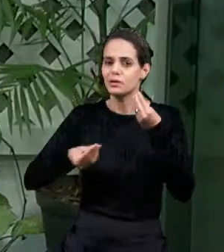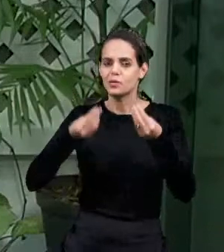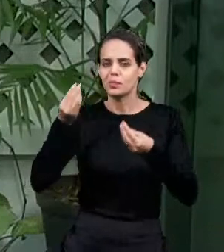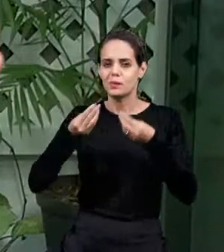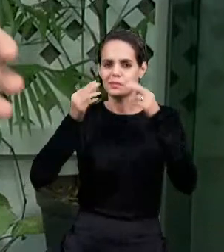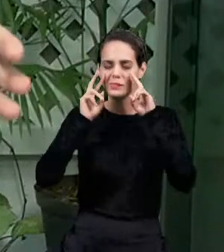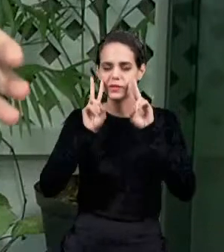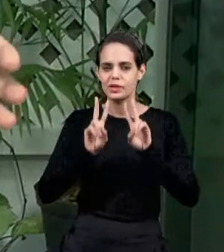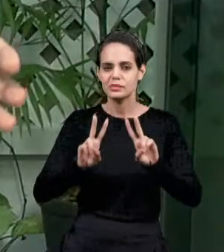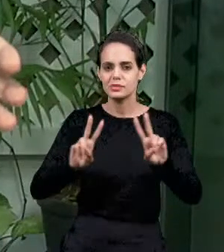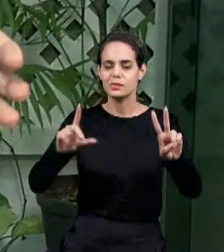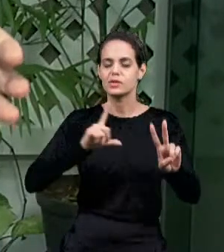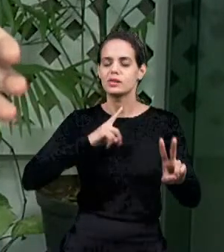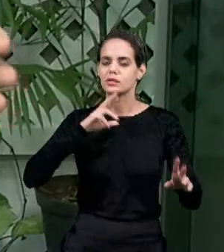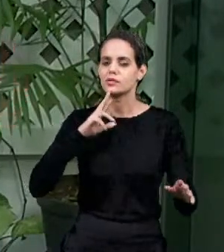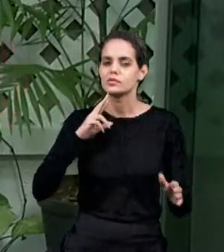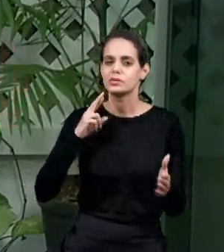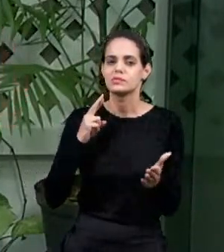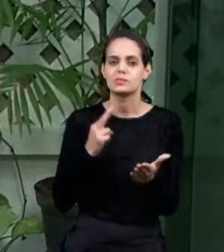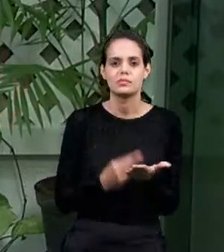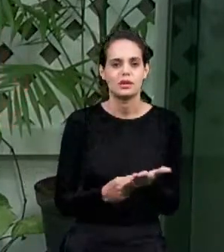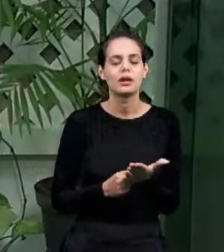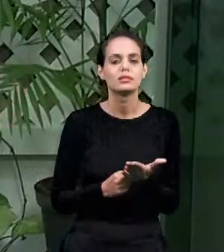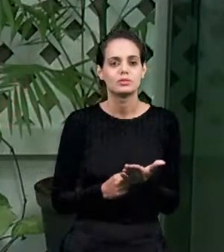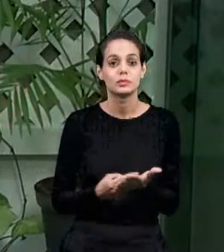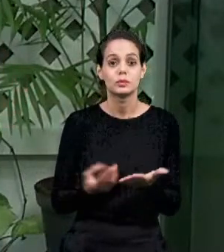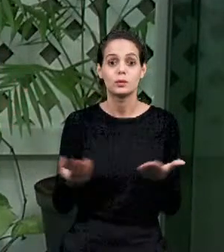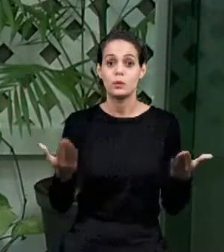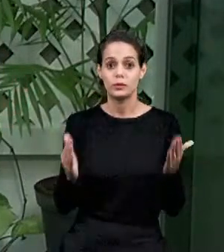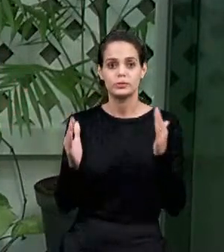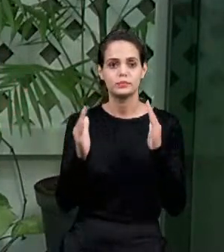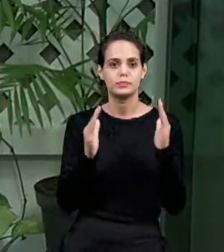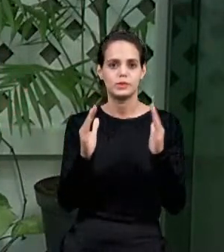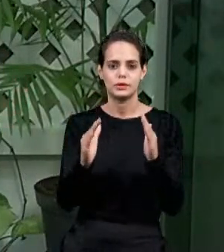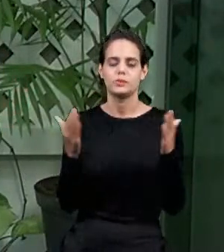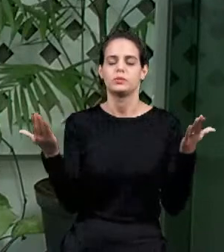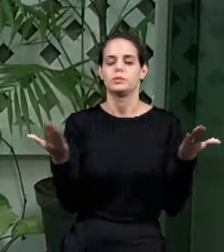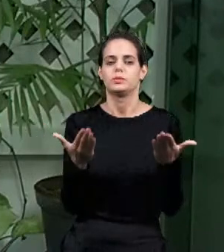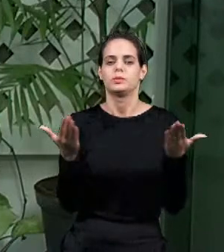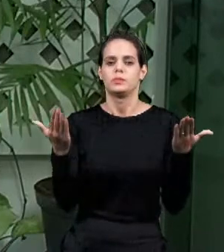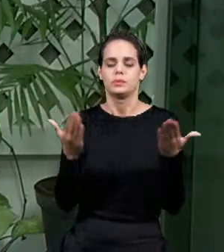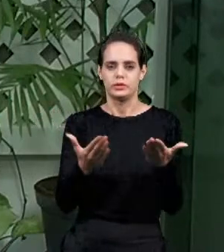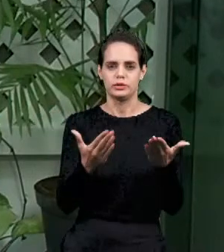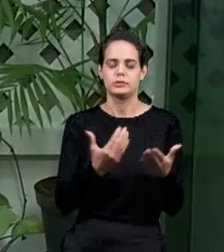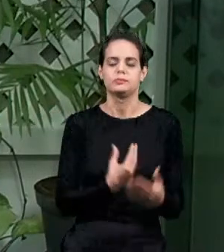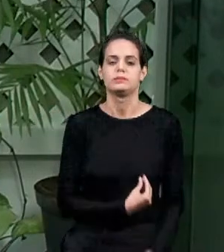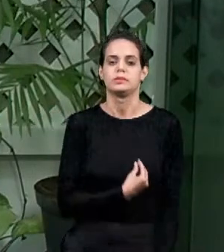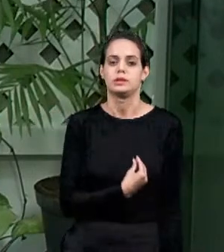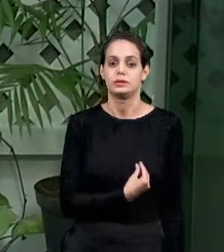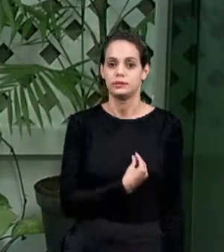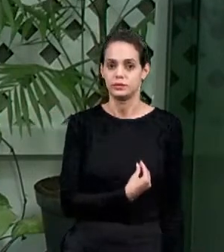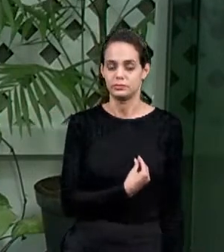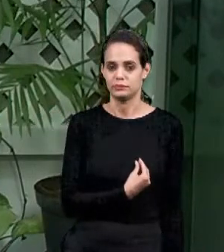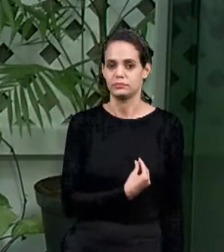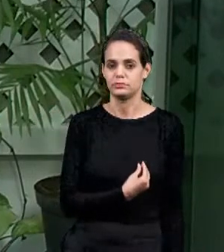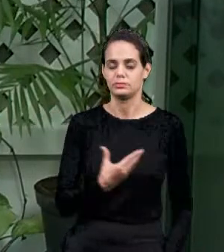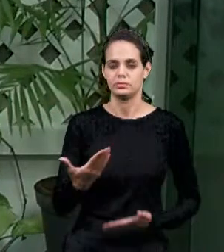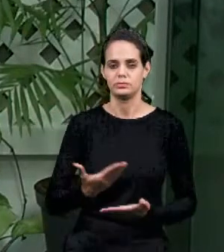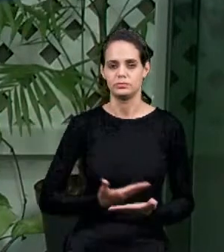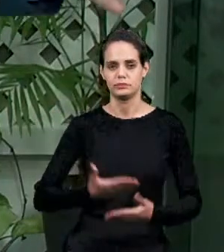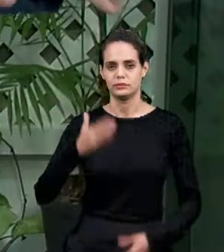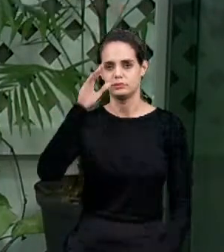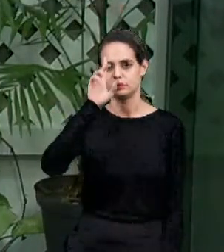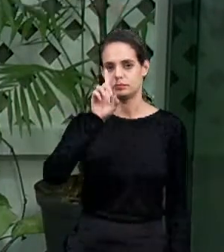teria os seus resultados nos nossos dias, para a vida dos servos de Deus. Aqueles que estão